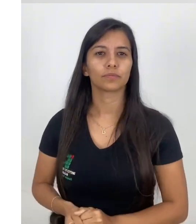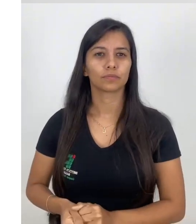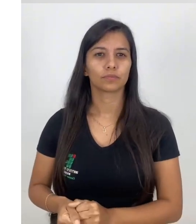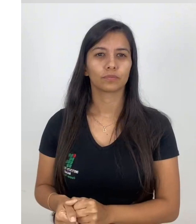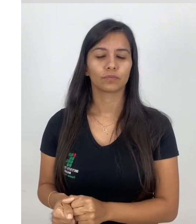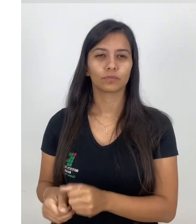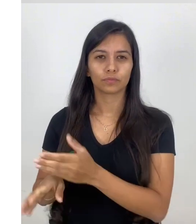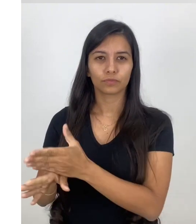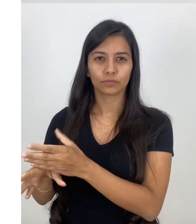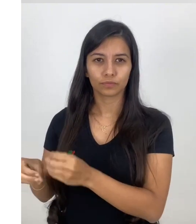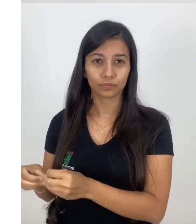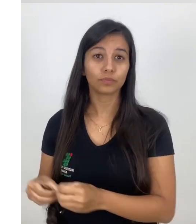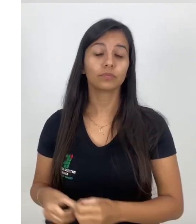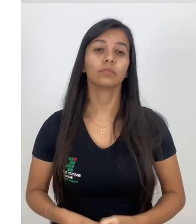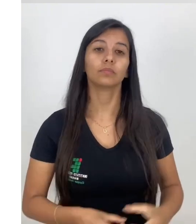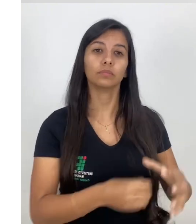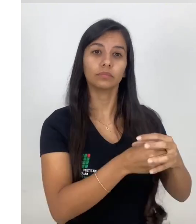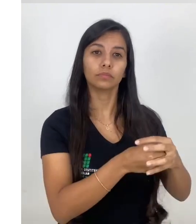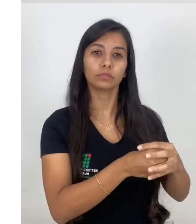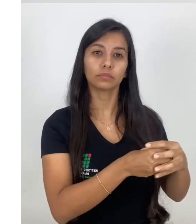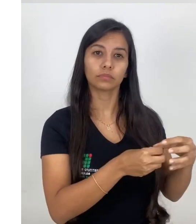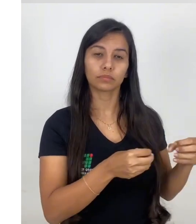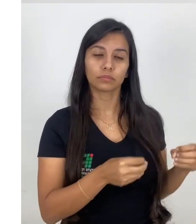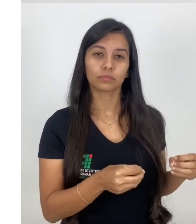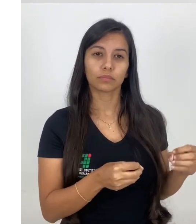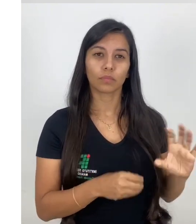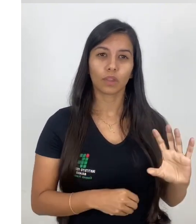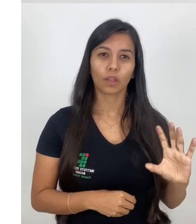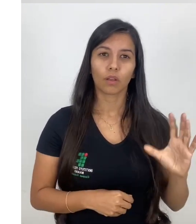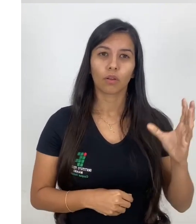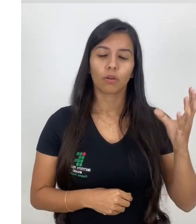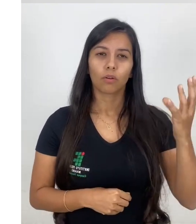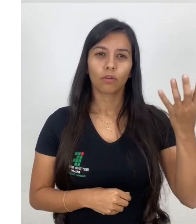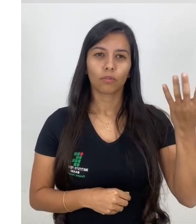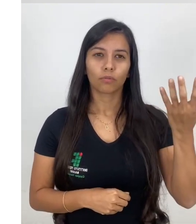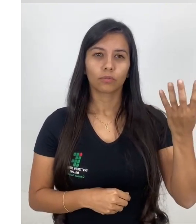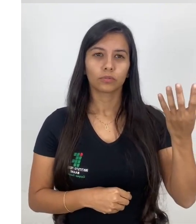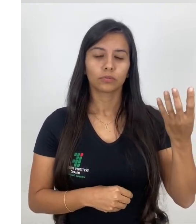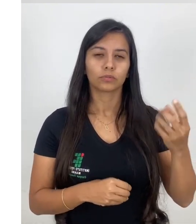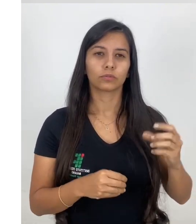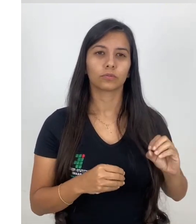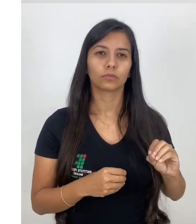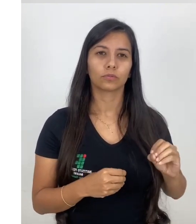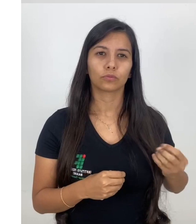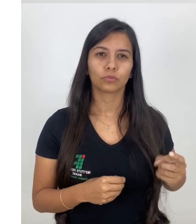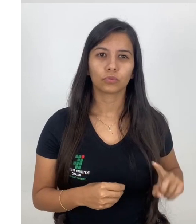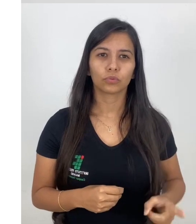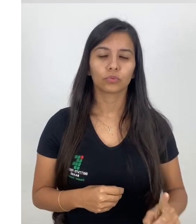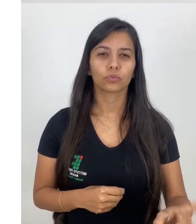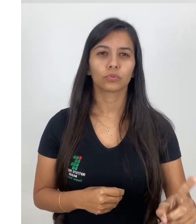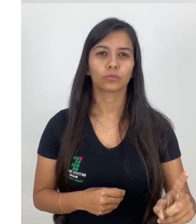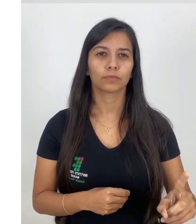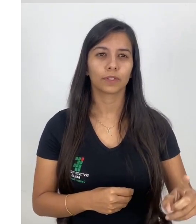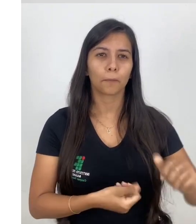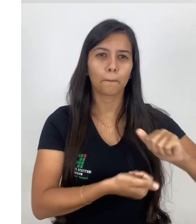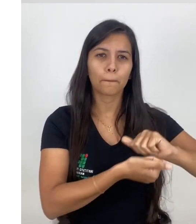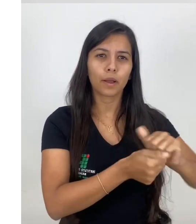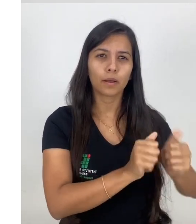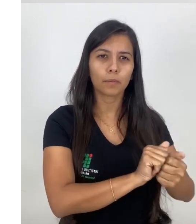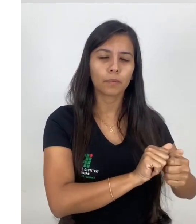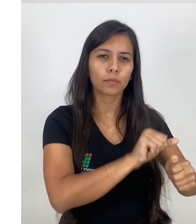iguais, justamente pela mitose. Na meiose, quando acontece a formação dos gametas, há